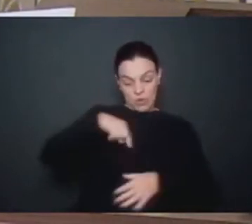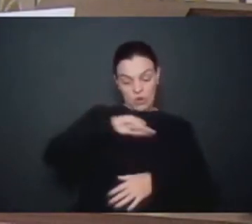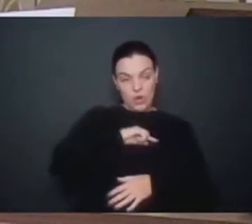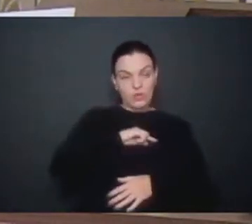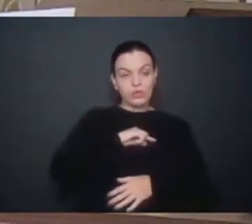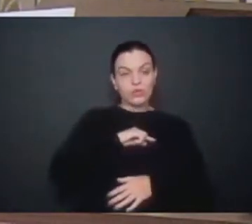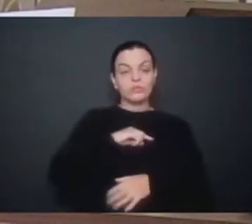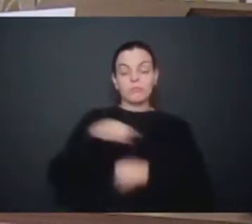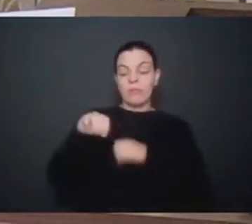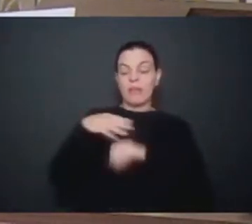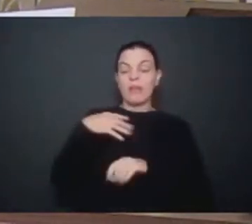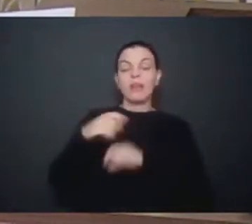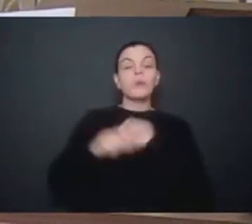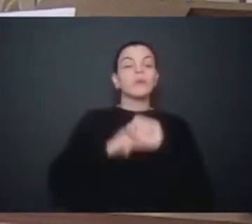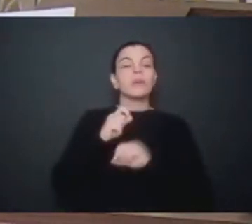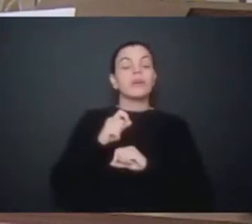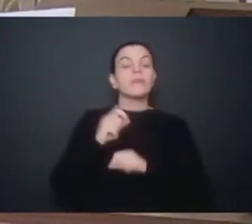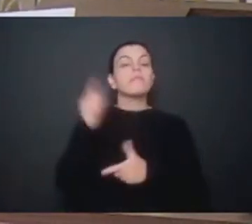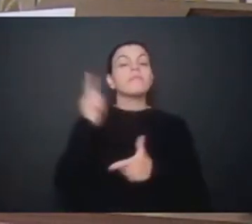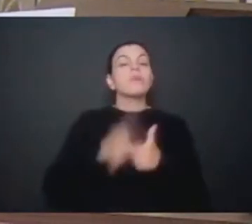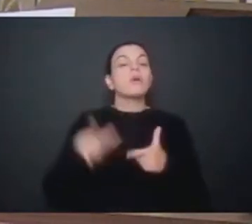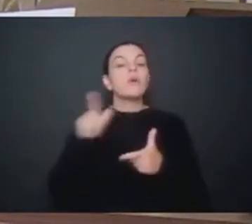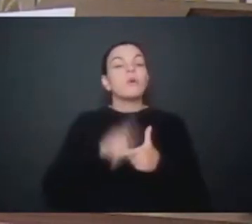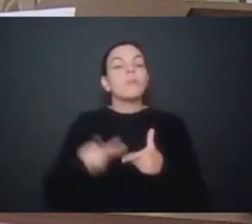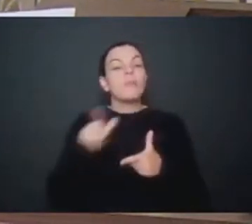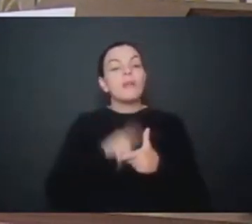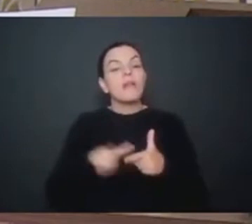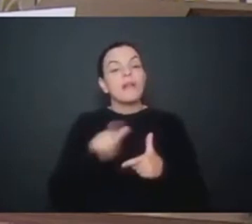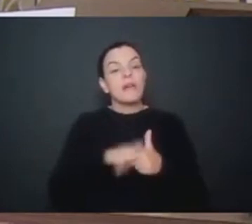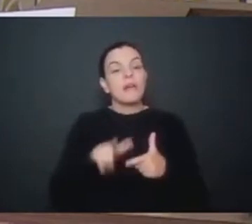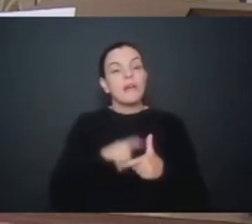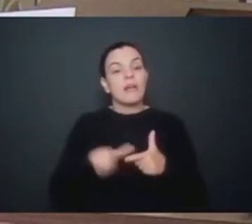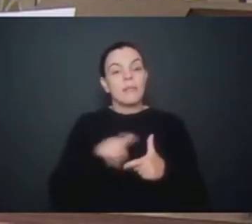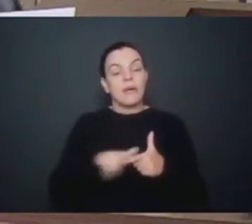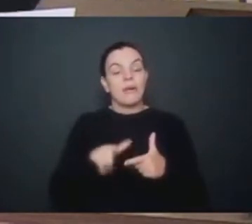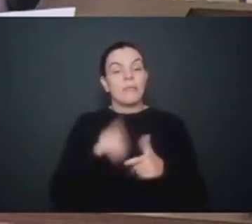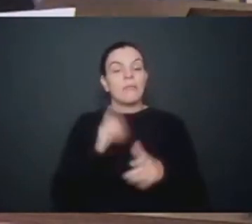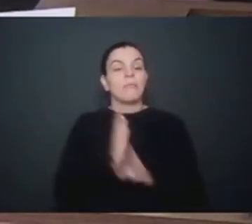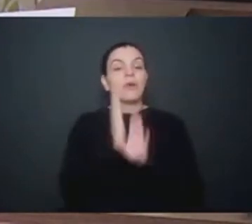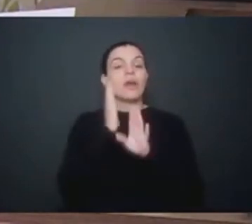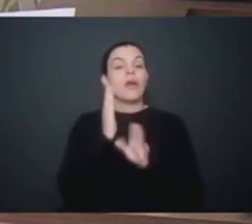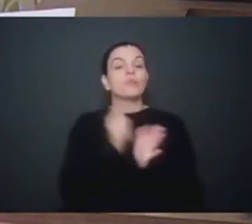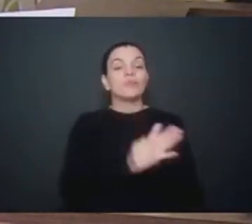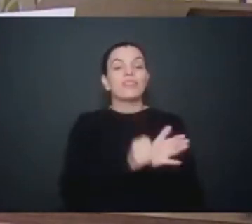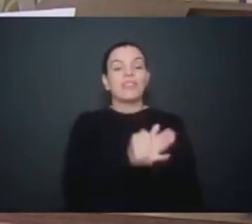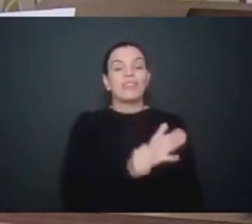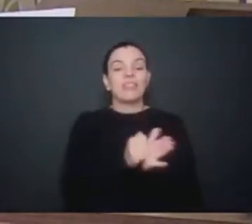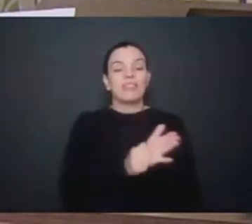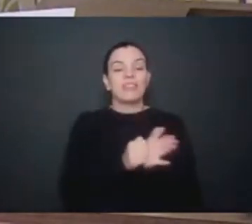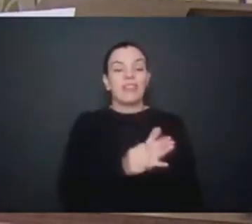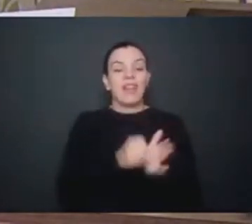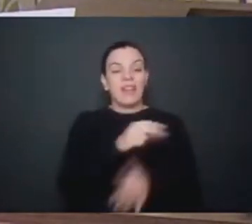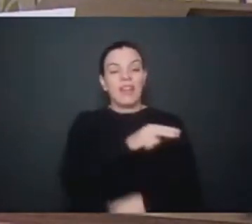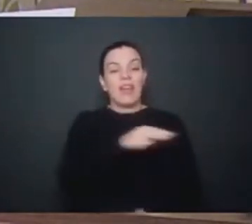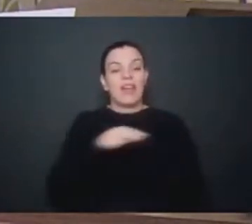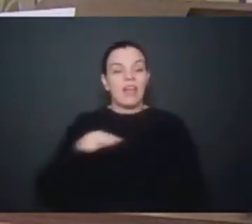próximo à PN, ali da passagem da linha férrea. Então, um problema ali que aconteceu erosão e